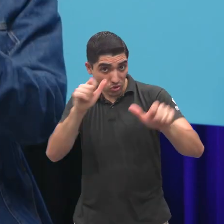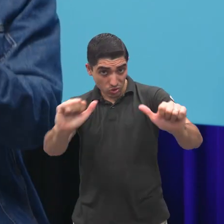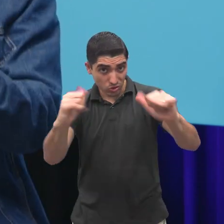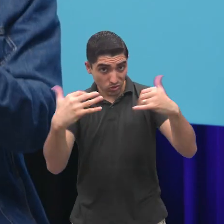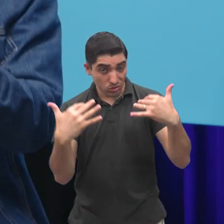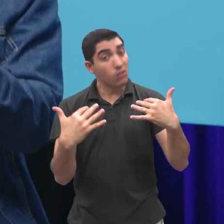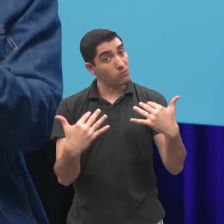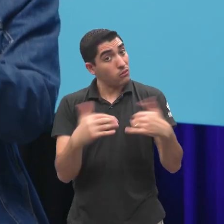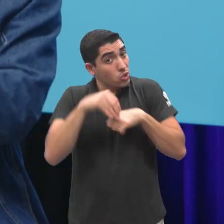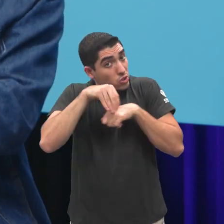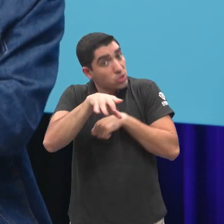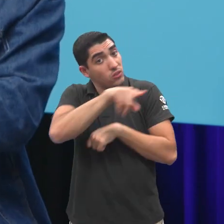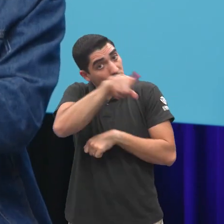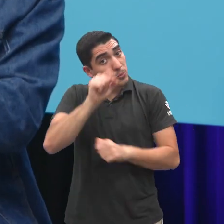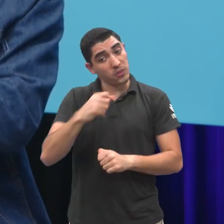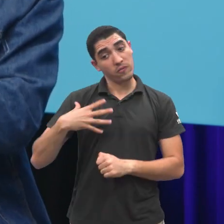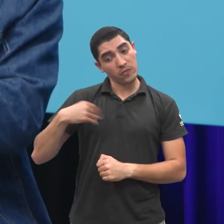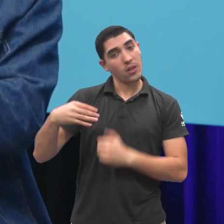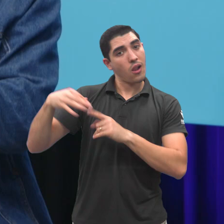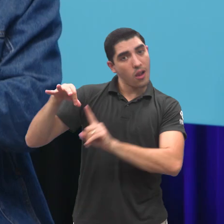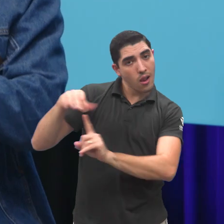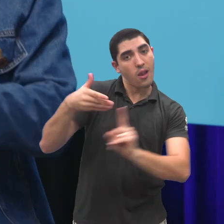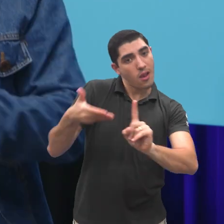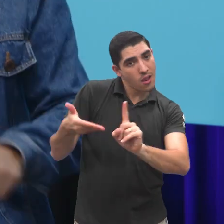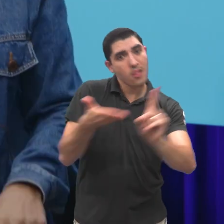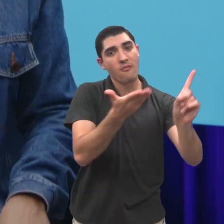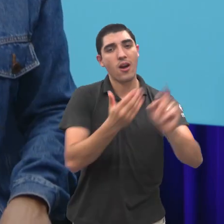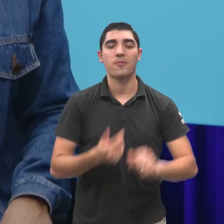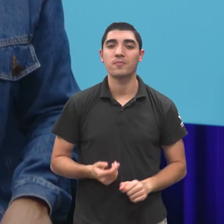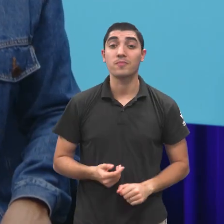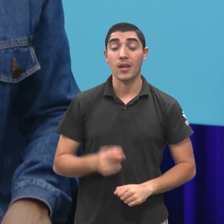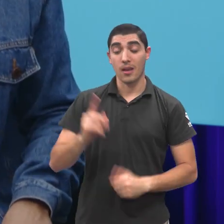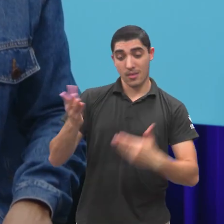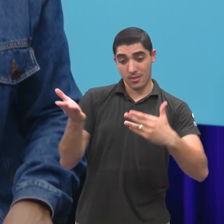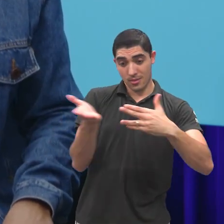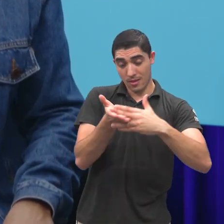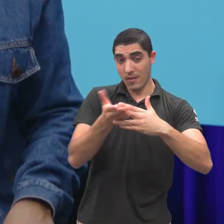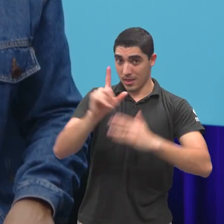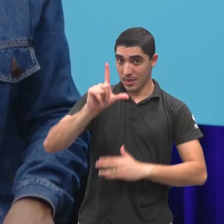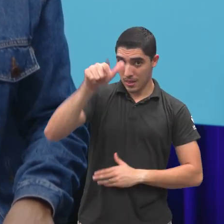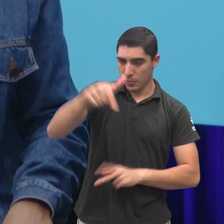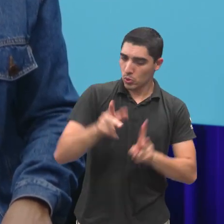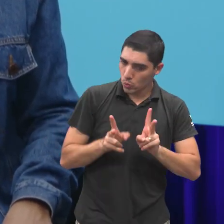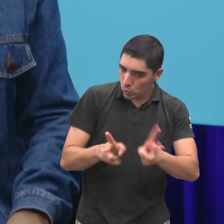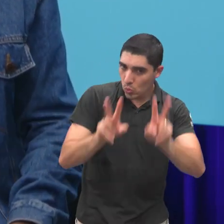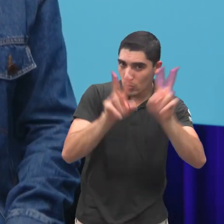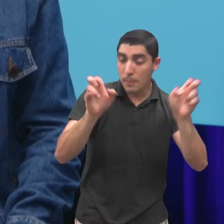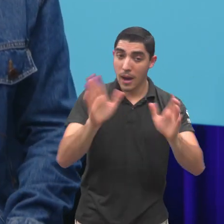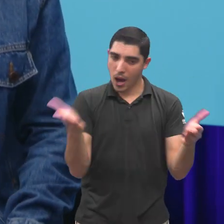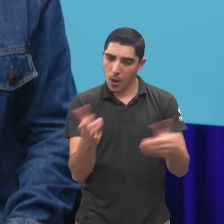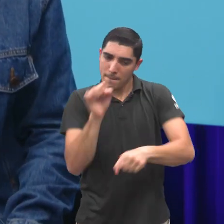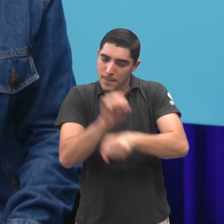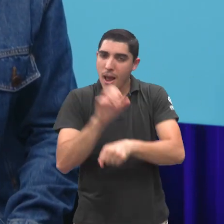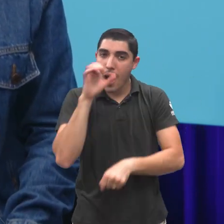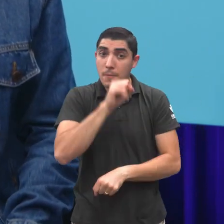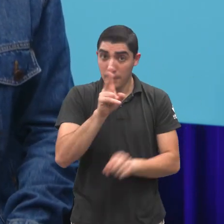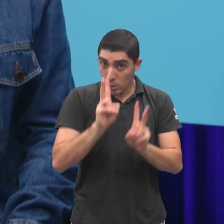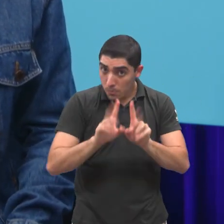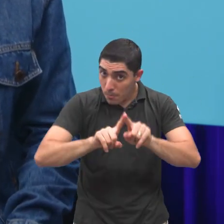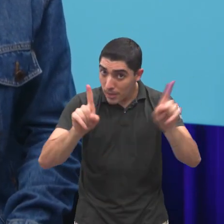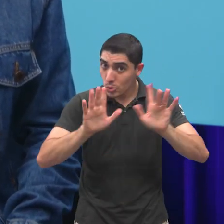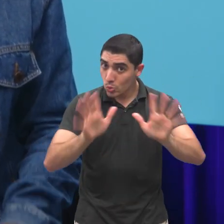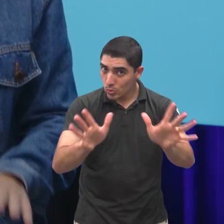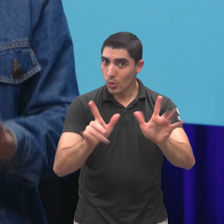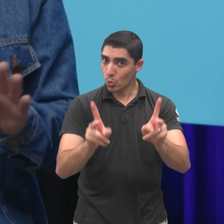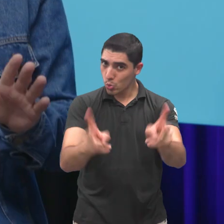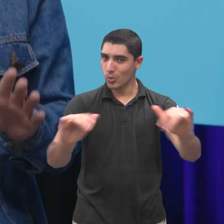que possam estar nos assistindo. Fica a dica para matricular os filhos, É né? verdade. E no próximo bloco a gente continua falando sobre isso, mas agora a gente faz uma rápida pausa. Não sai